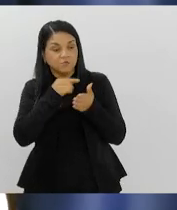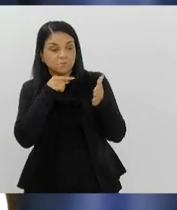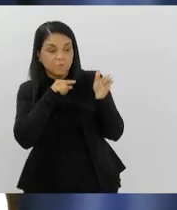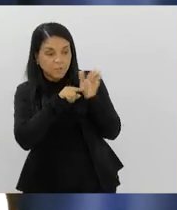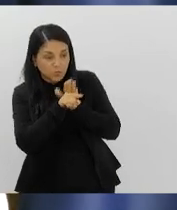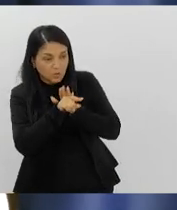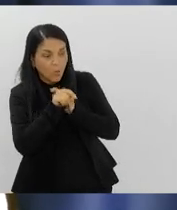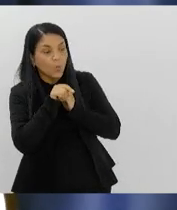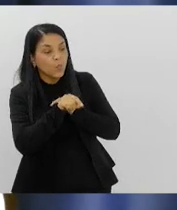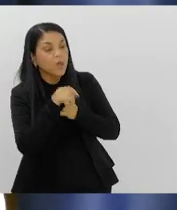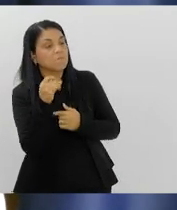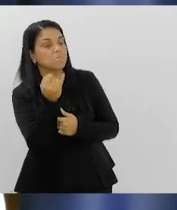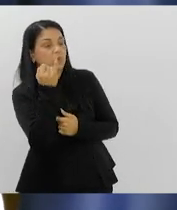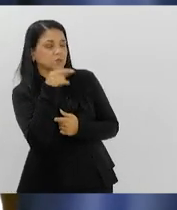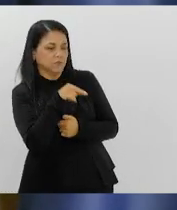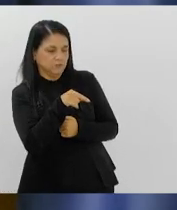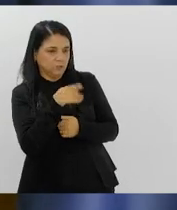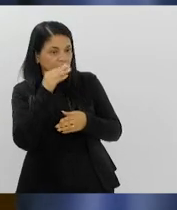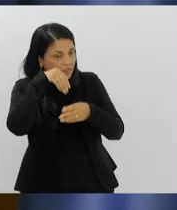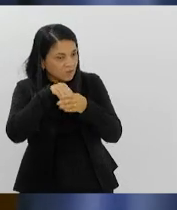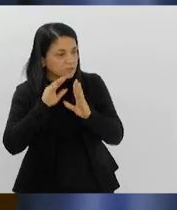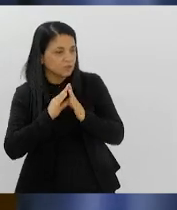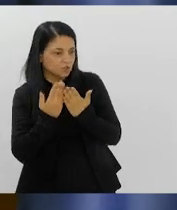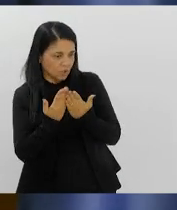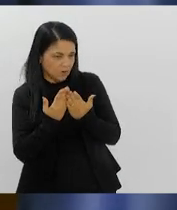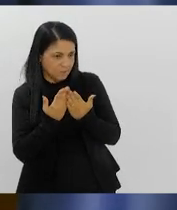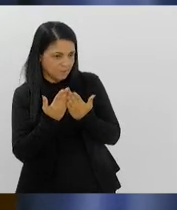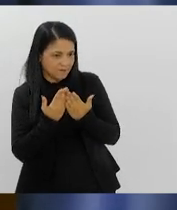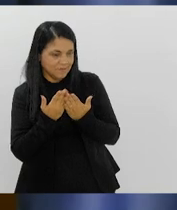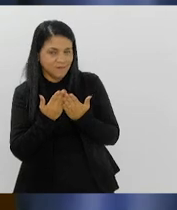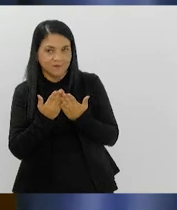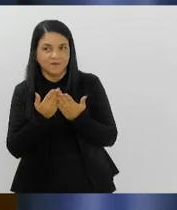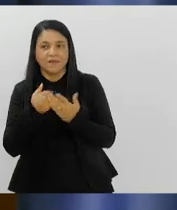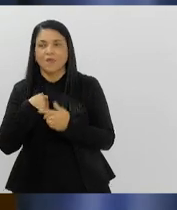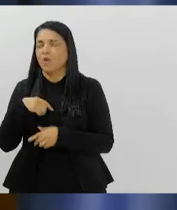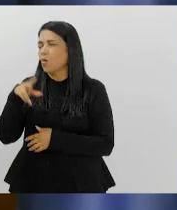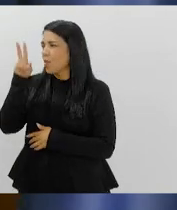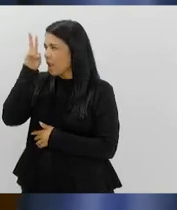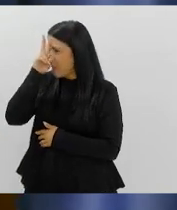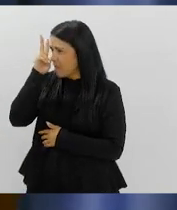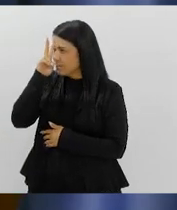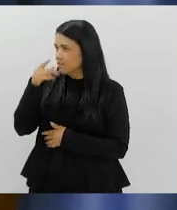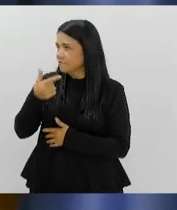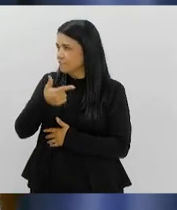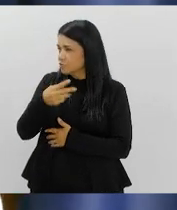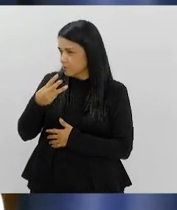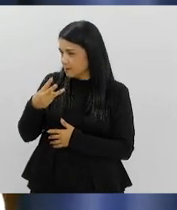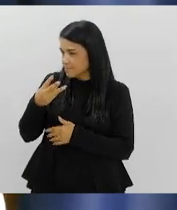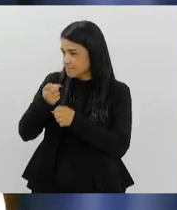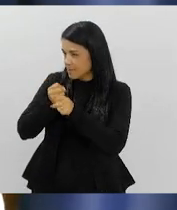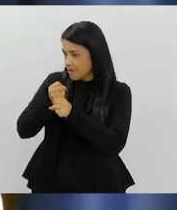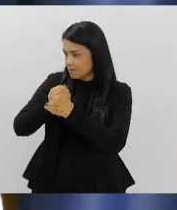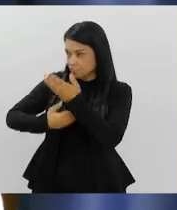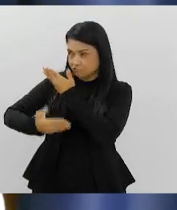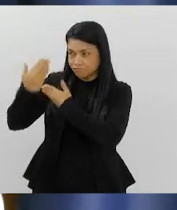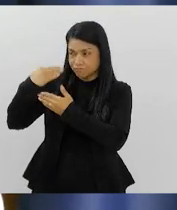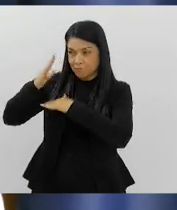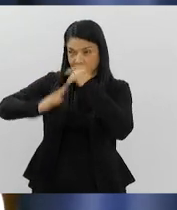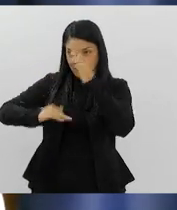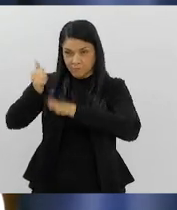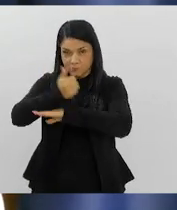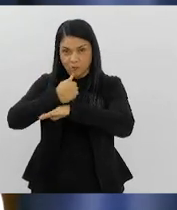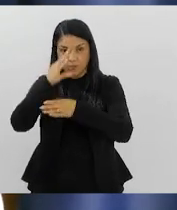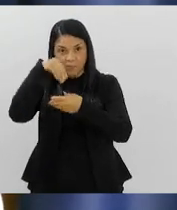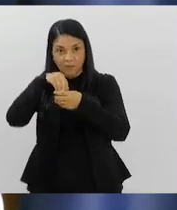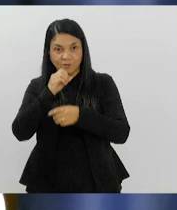que é importante para você? Né? Porque muitas vezes, eu me lembro, né, 23 anos de carreira na polícia, a gente oficia um órgão